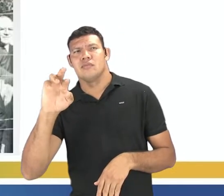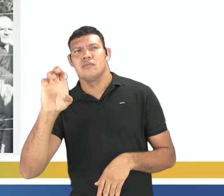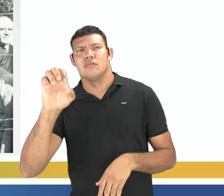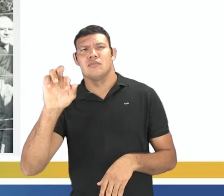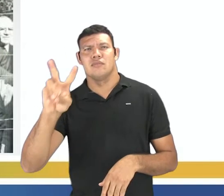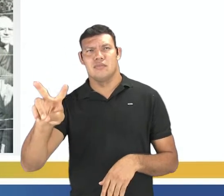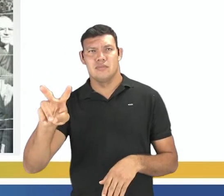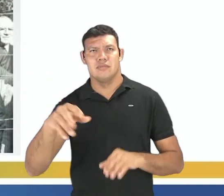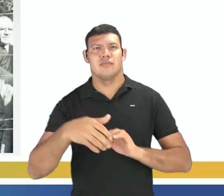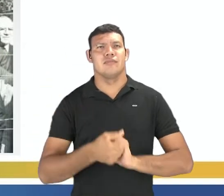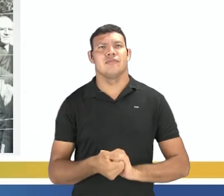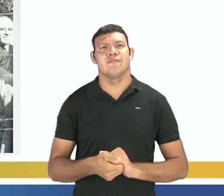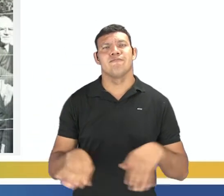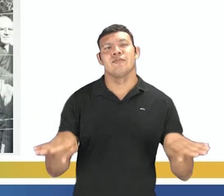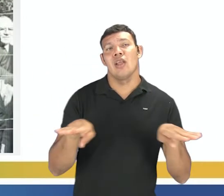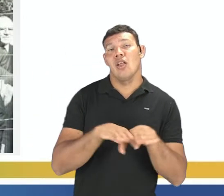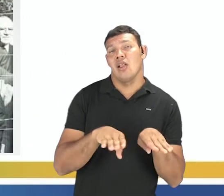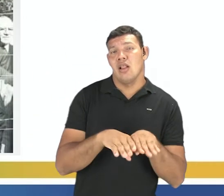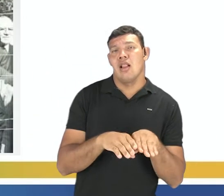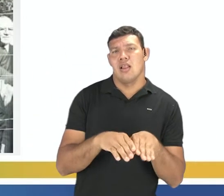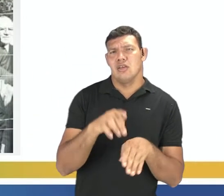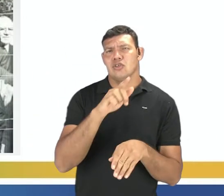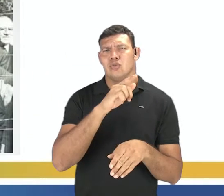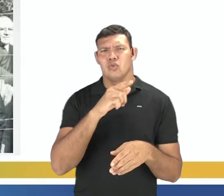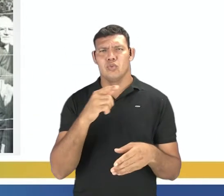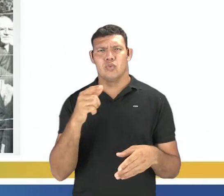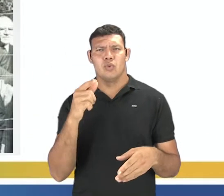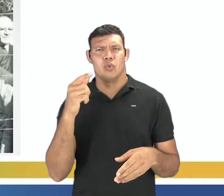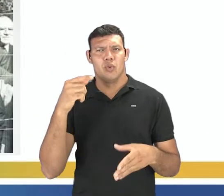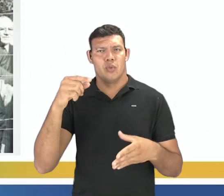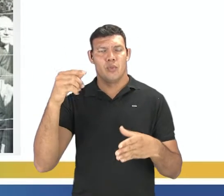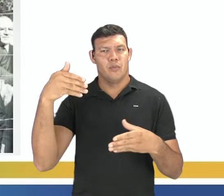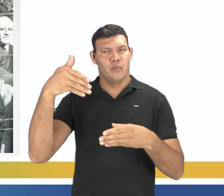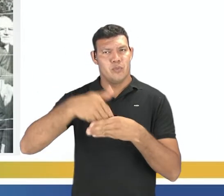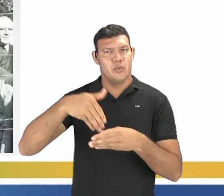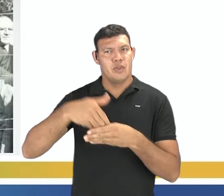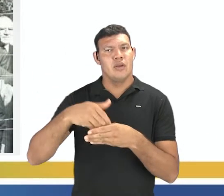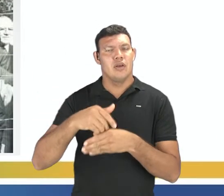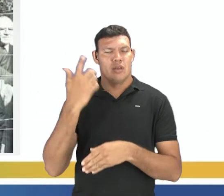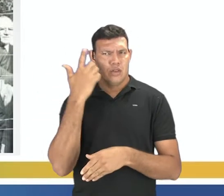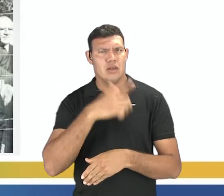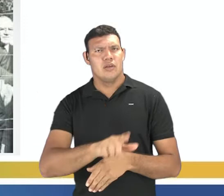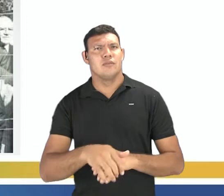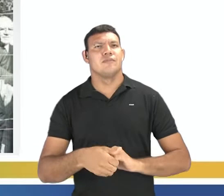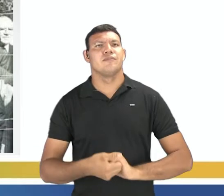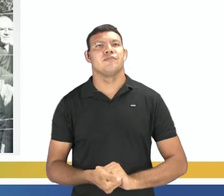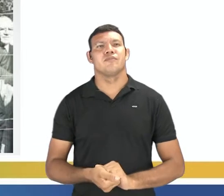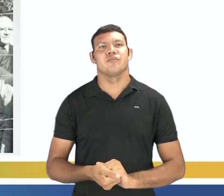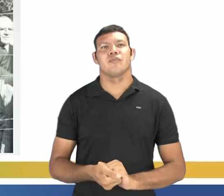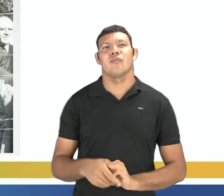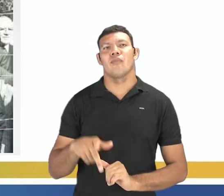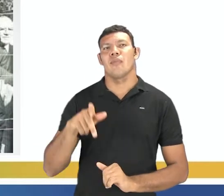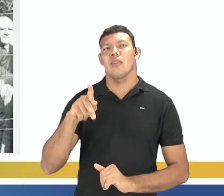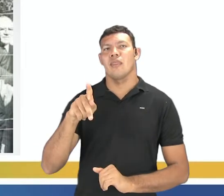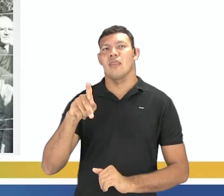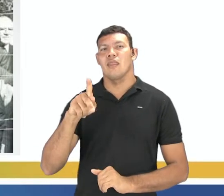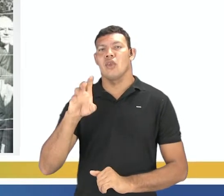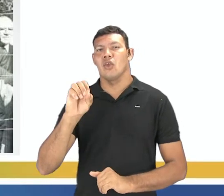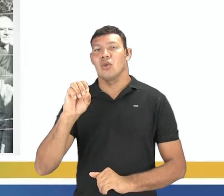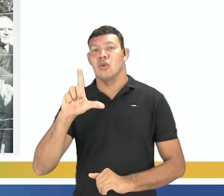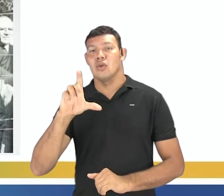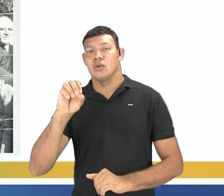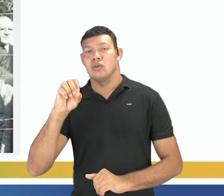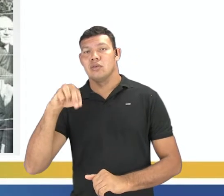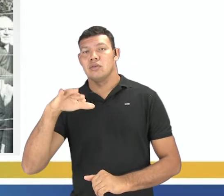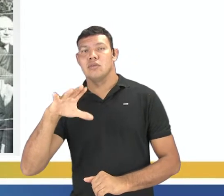Boris Yeltsin, cria aí ao final da Cortina de Ferro, a Polônia se tornando aí o primeiro país comunista